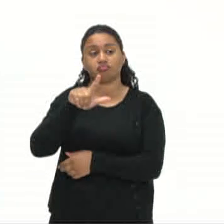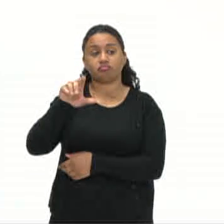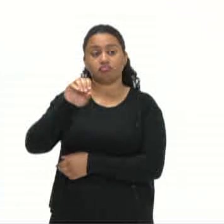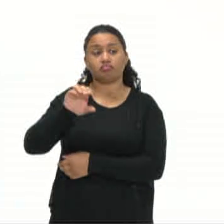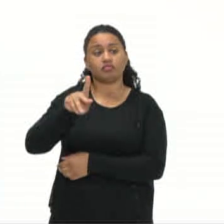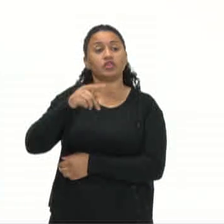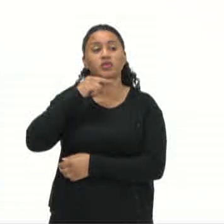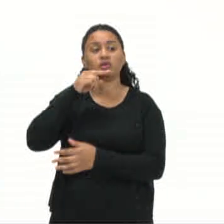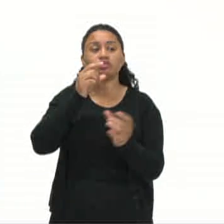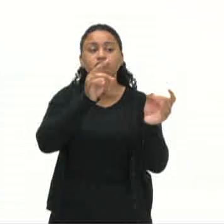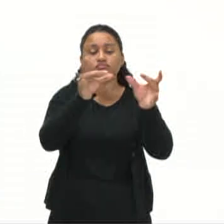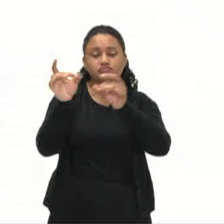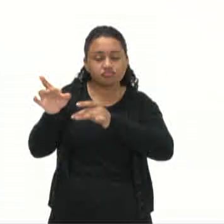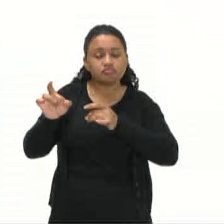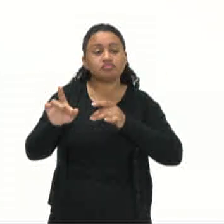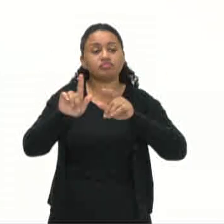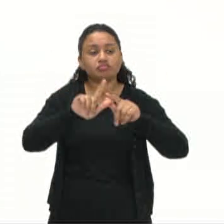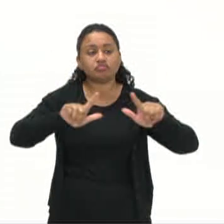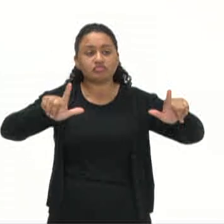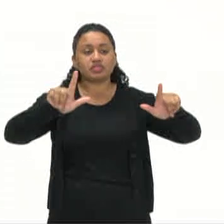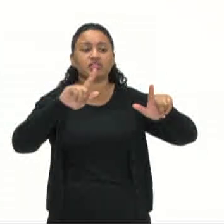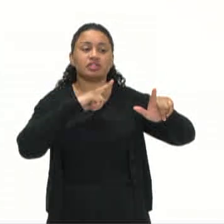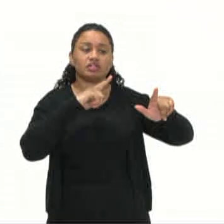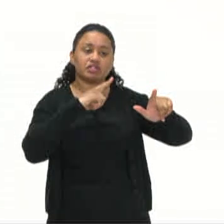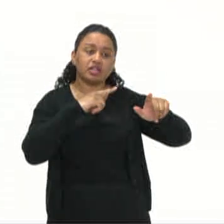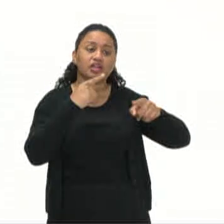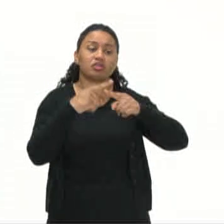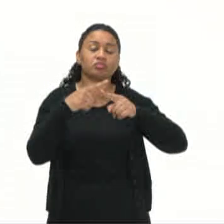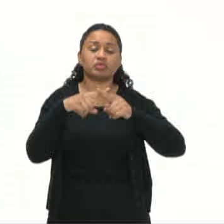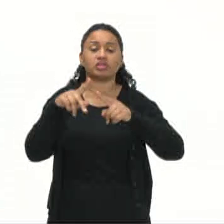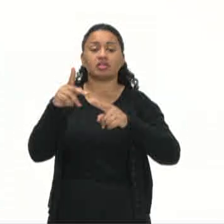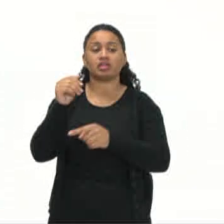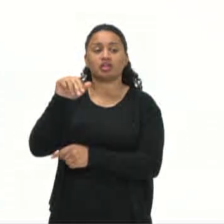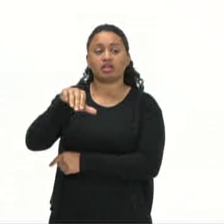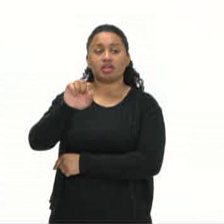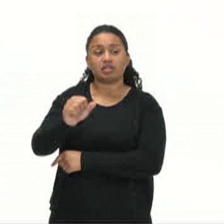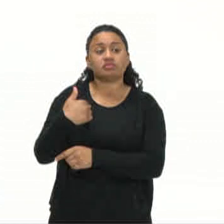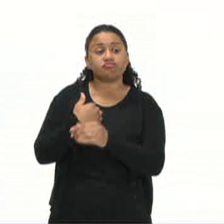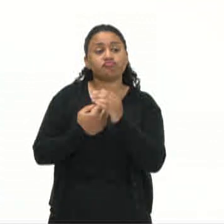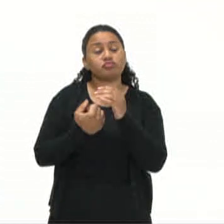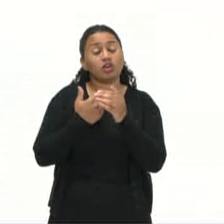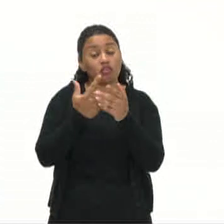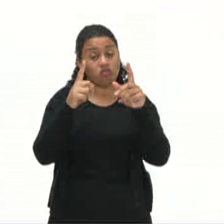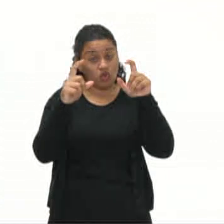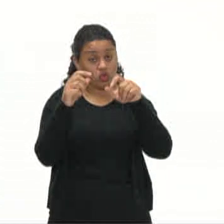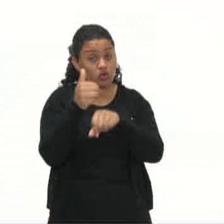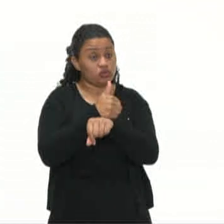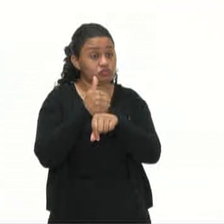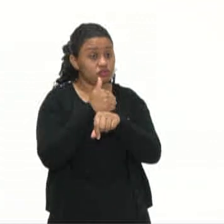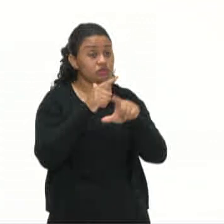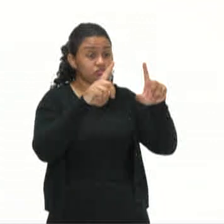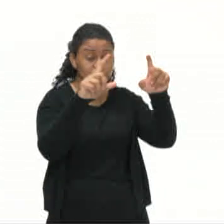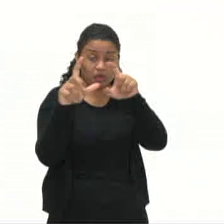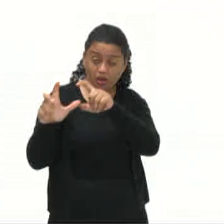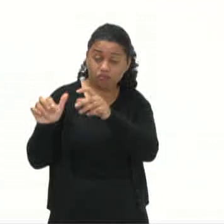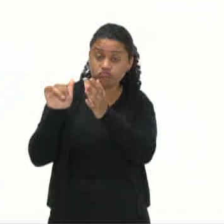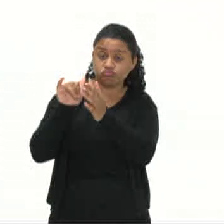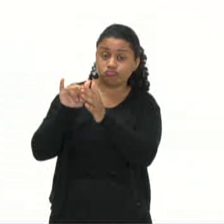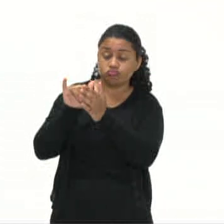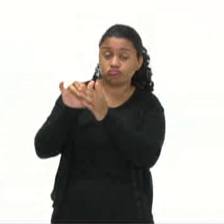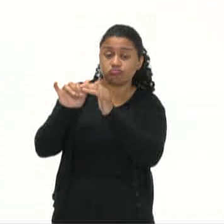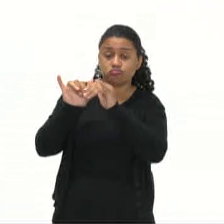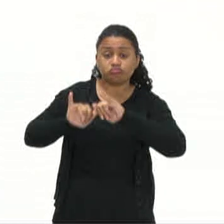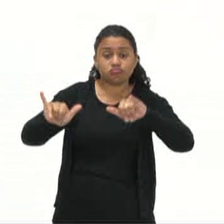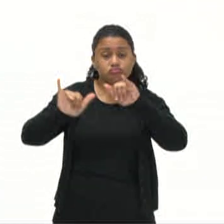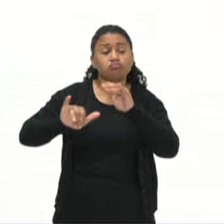até que Hans Namuth, fotógrafo alemão, registra uma sessão de criação artística de Jackson Pollock e publica na mídia. Da noite para o dia, Jackson Pollock